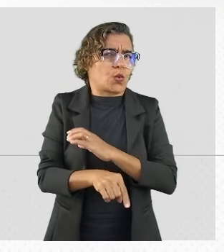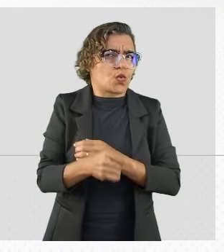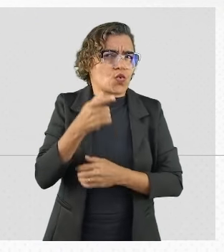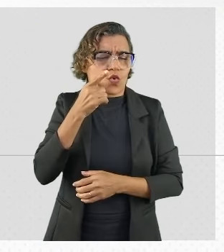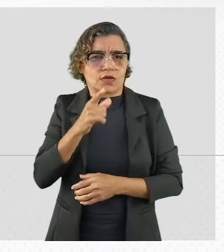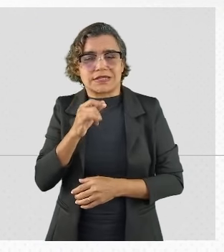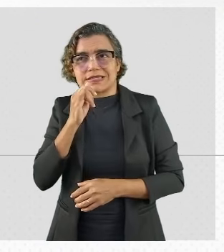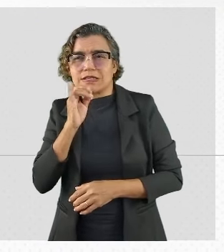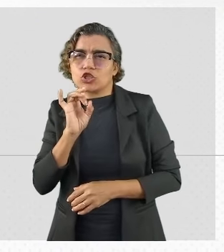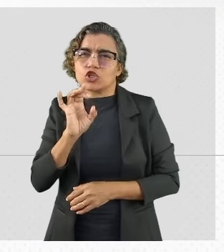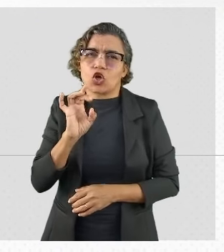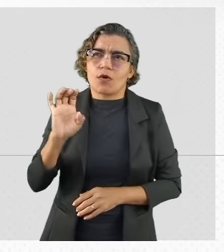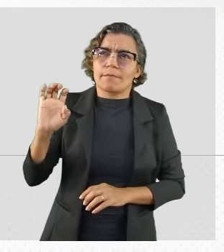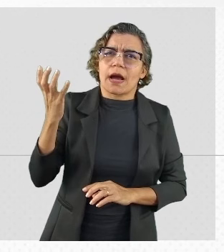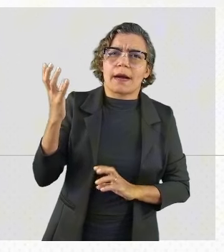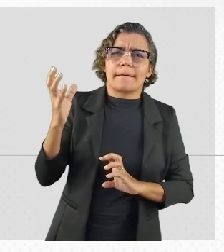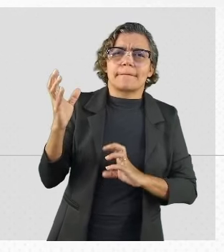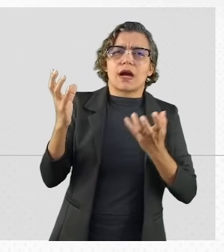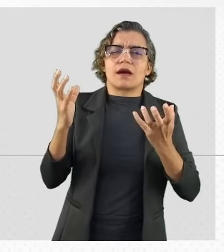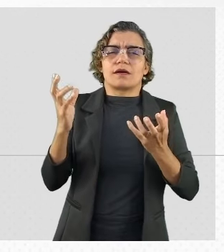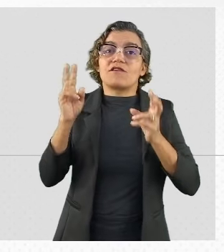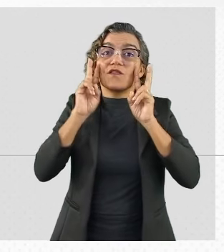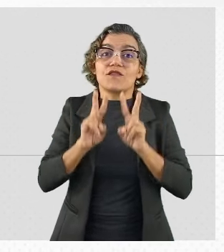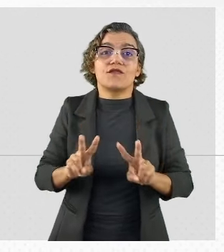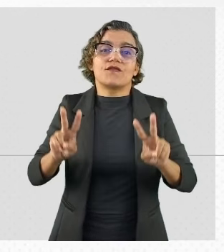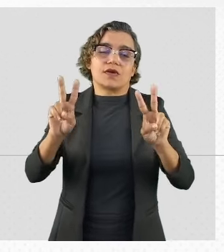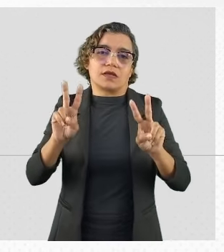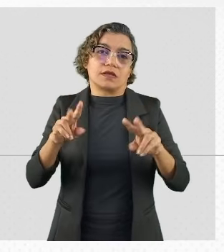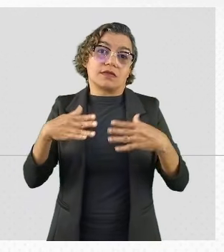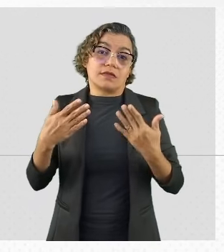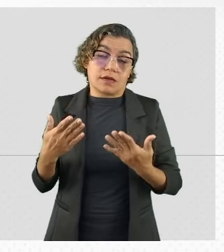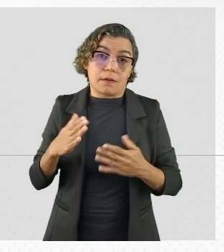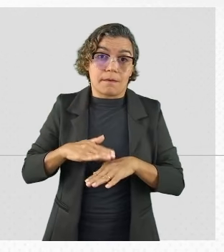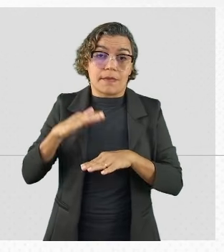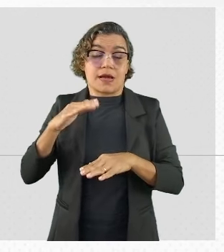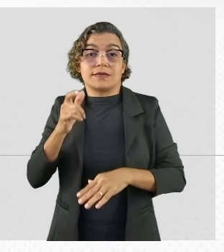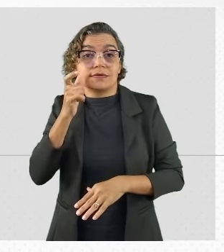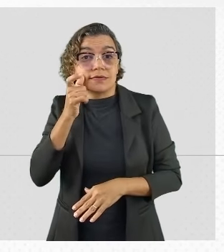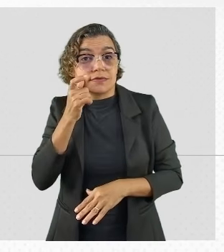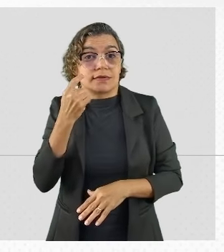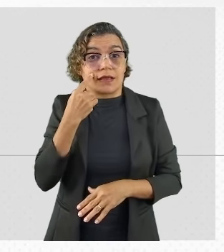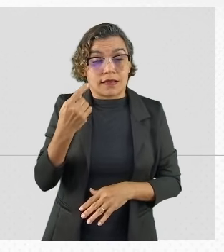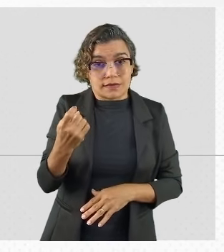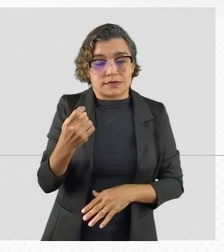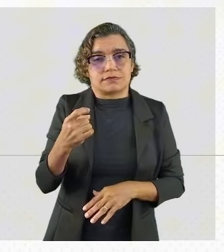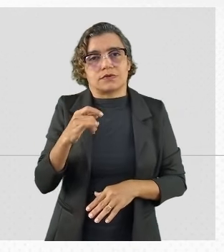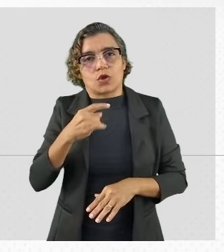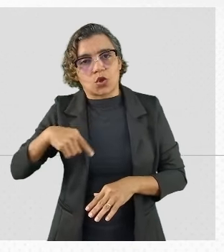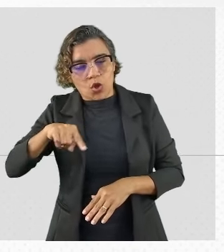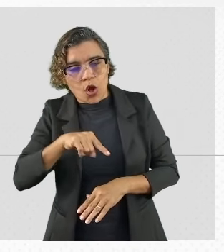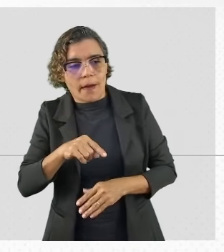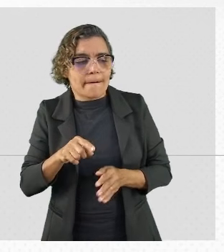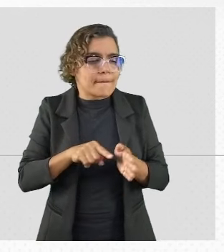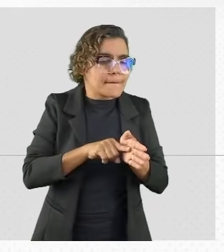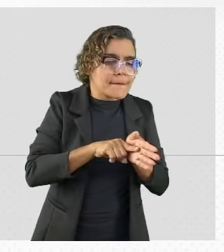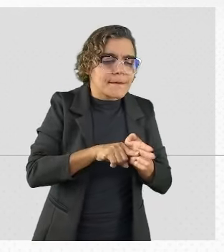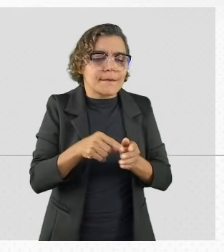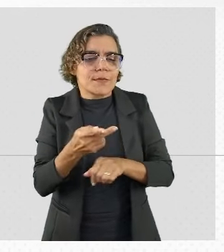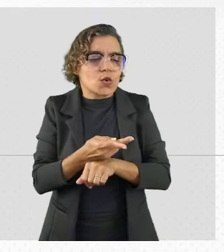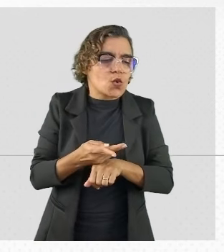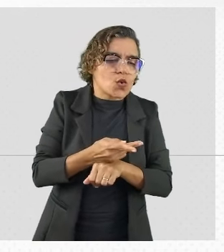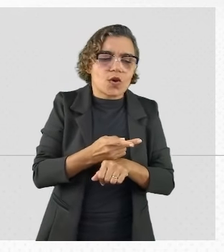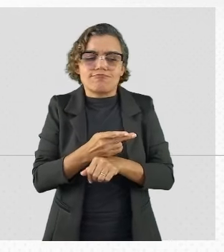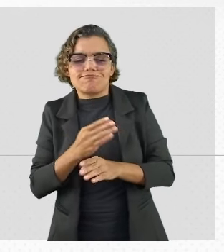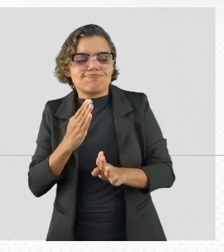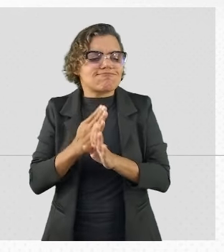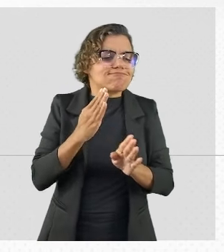os fenômenos, aquilo que aparece para a gente. Então seria muito mais interessante, em vez da gente procurar aquilo que a gente não pode achar,